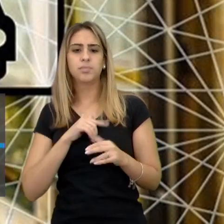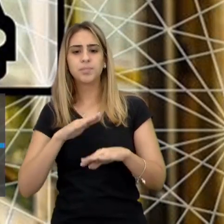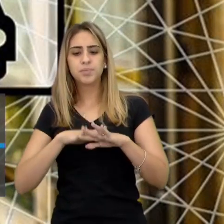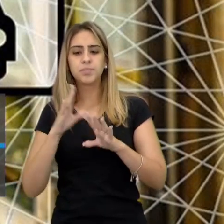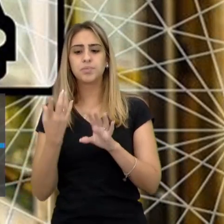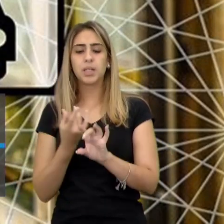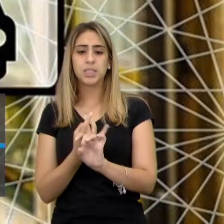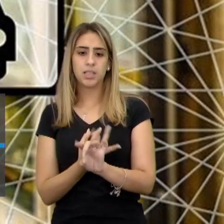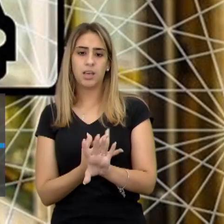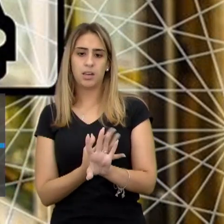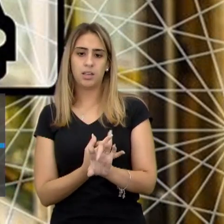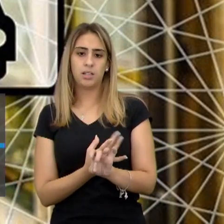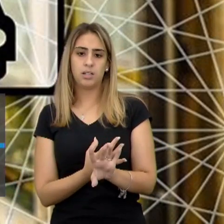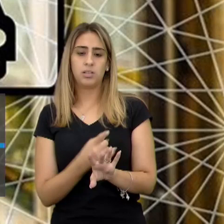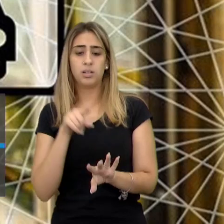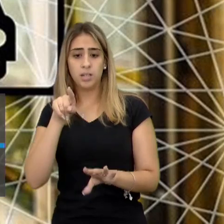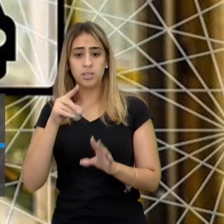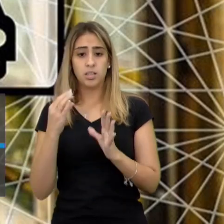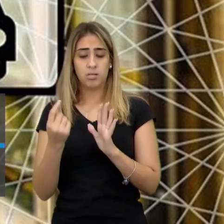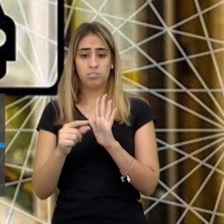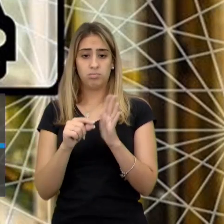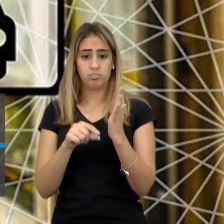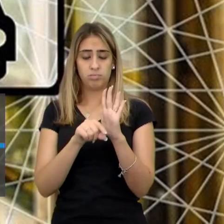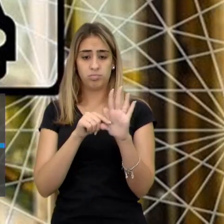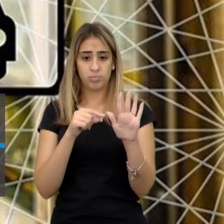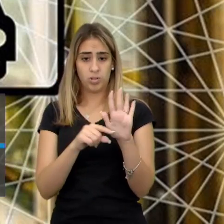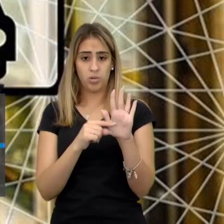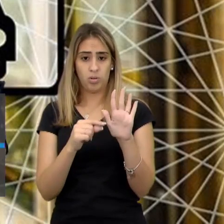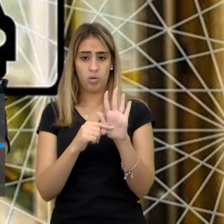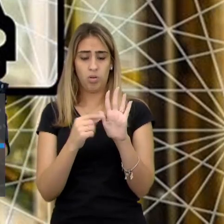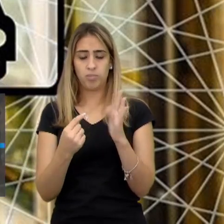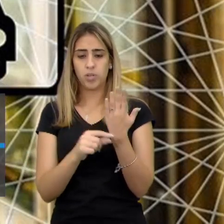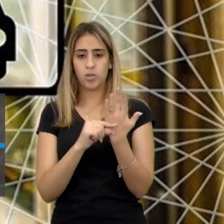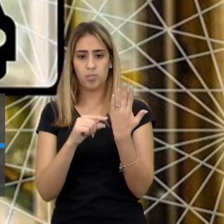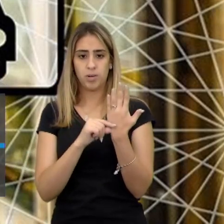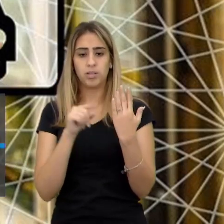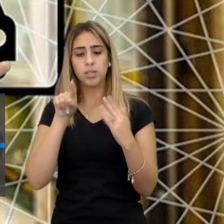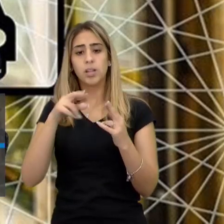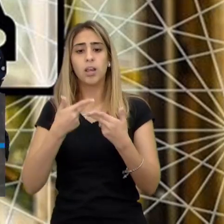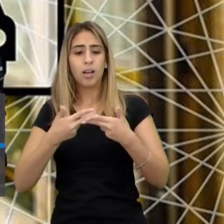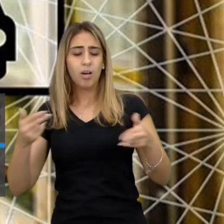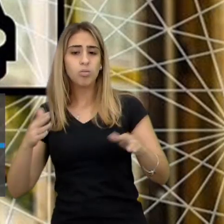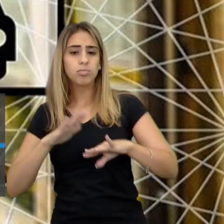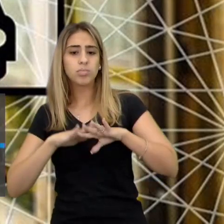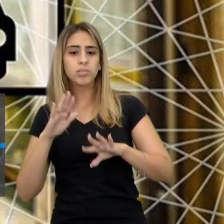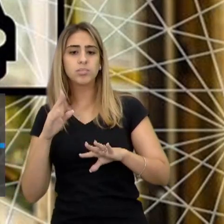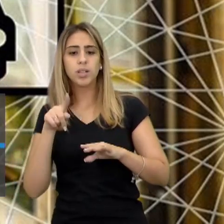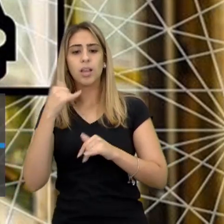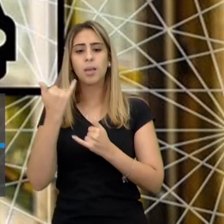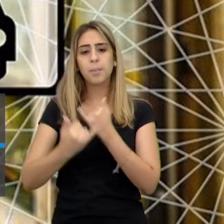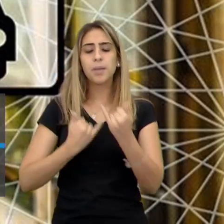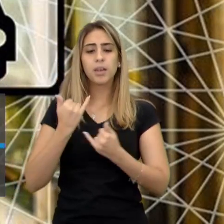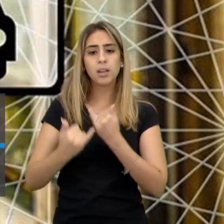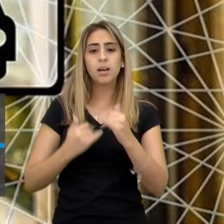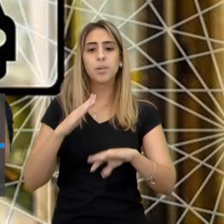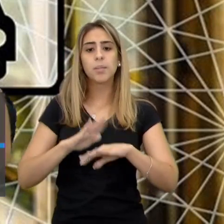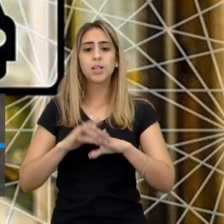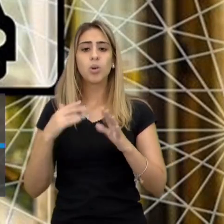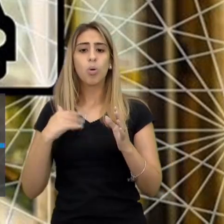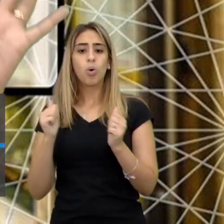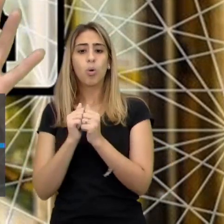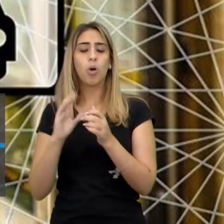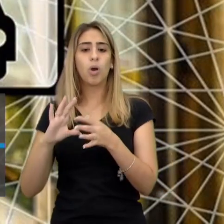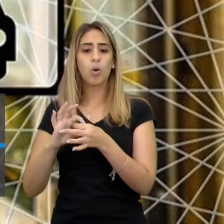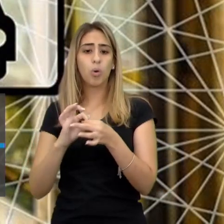técnica. Por exemplo, essa obra, ela é uma obra figurativa, porém, ela brinca muito com a conexão informal,